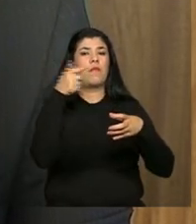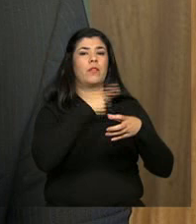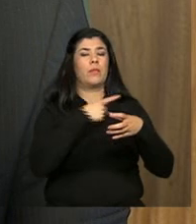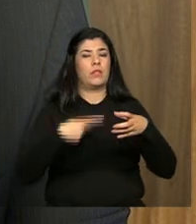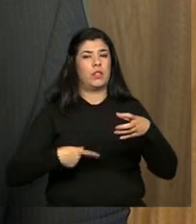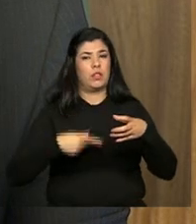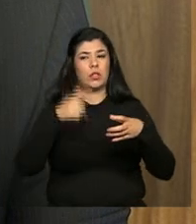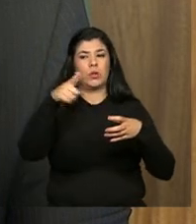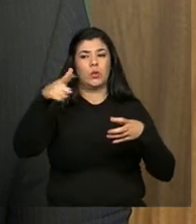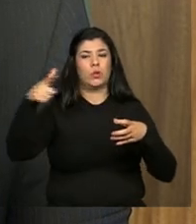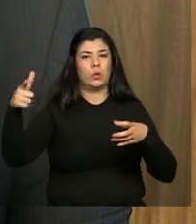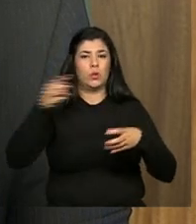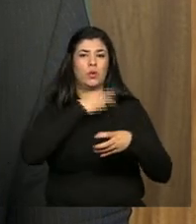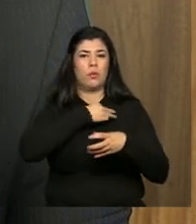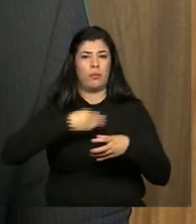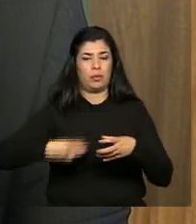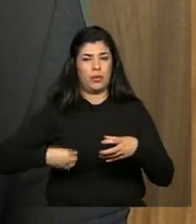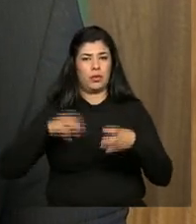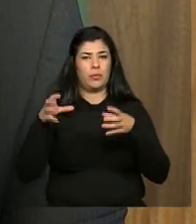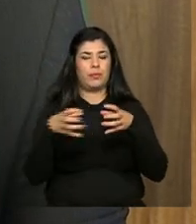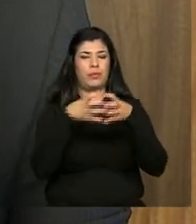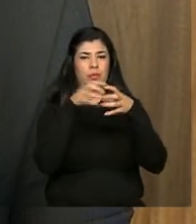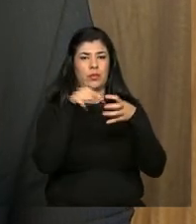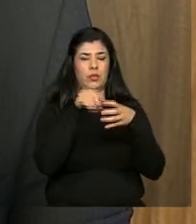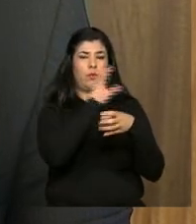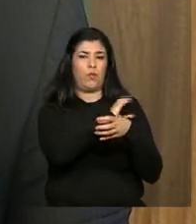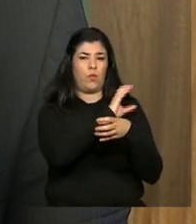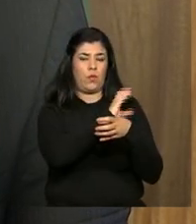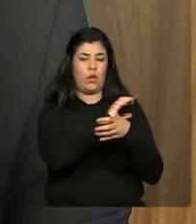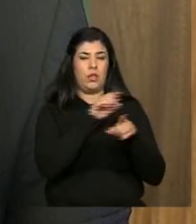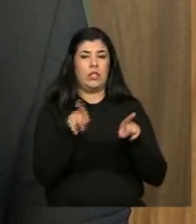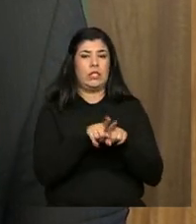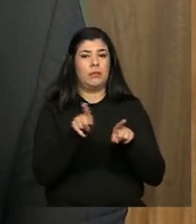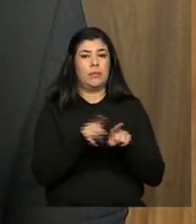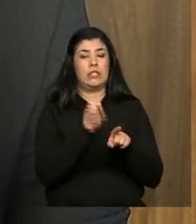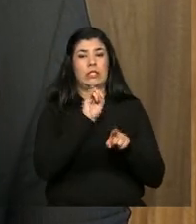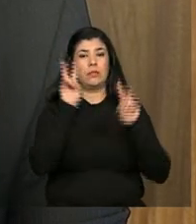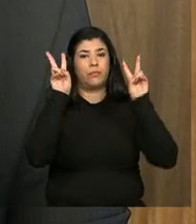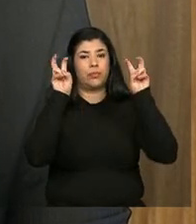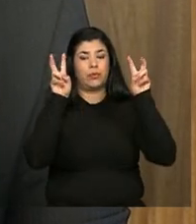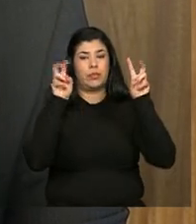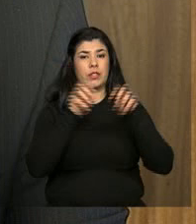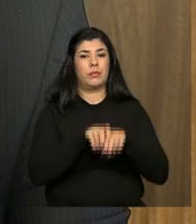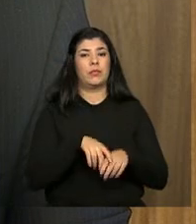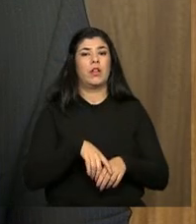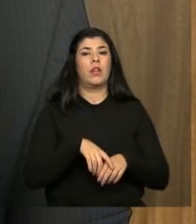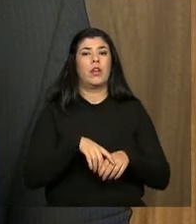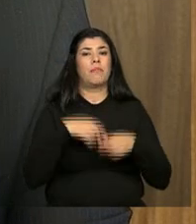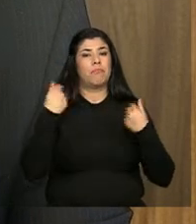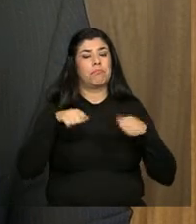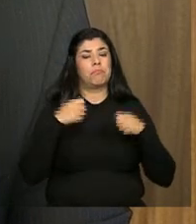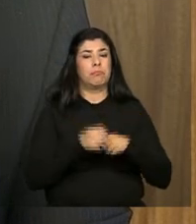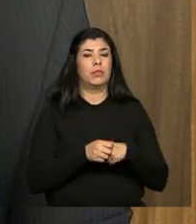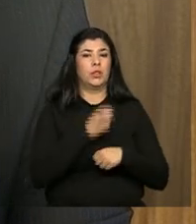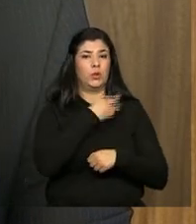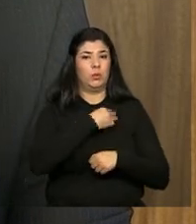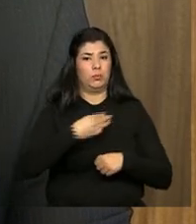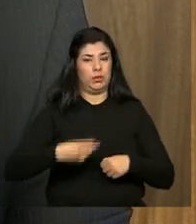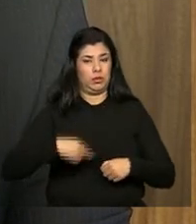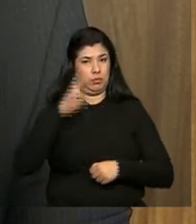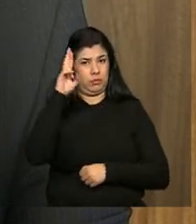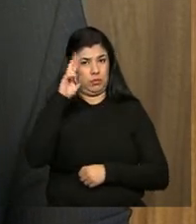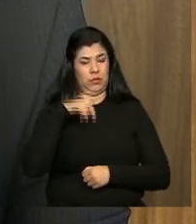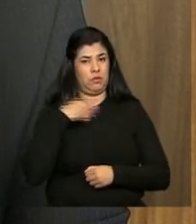terão assento a esta coordenação e sempre que a matéria exige o ministro da pasta estará presente eu acho que isso